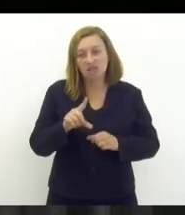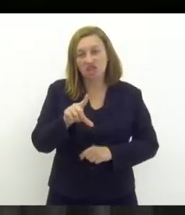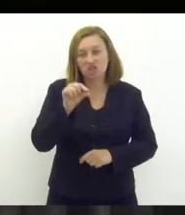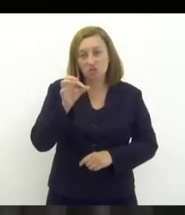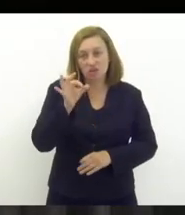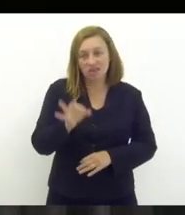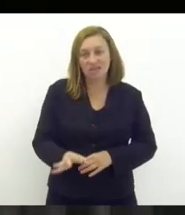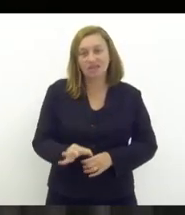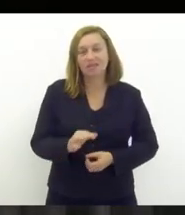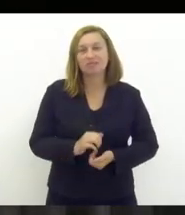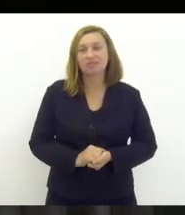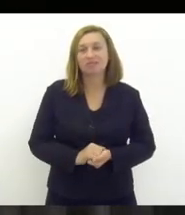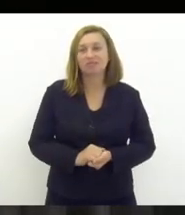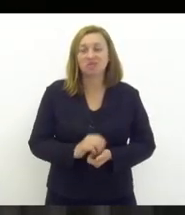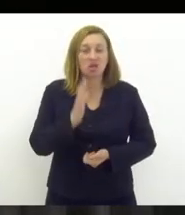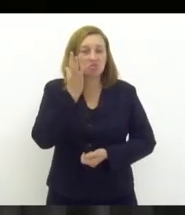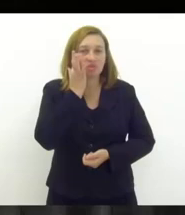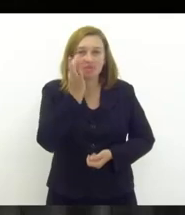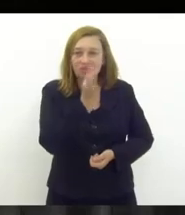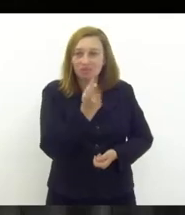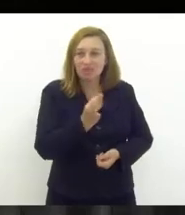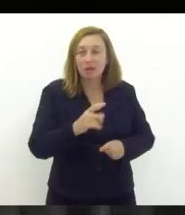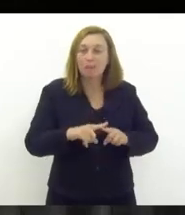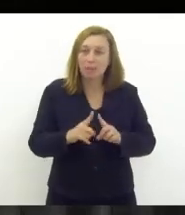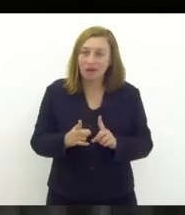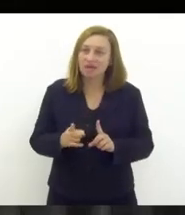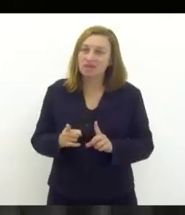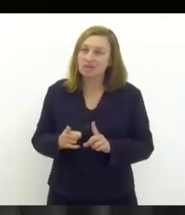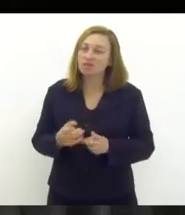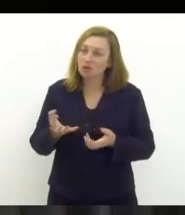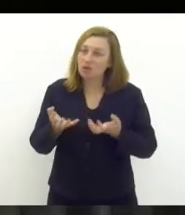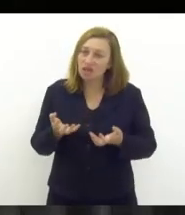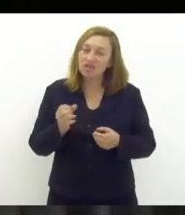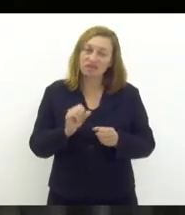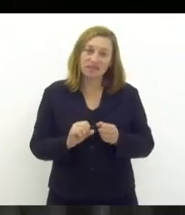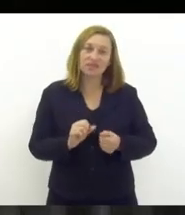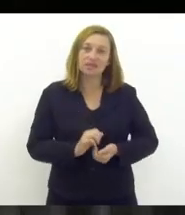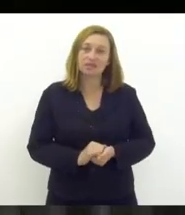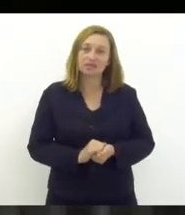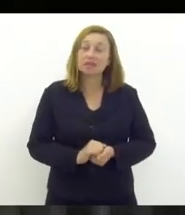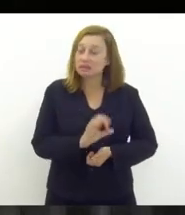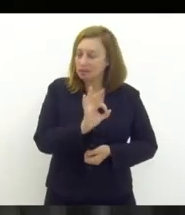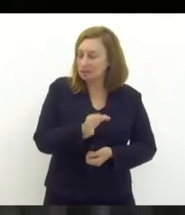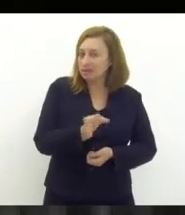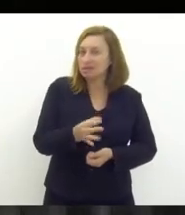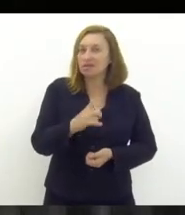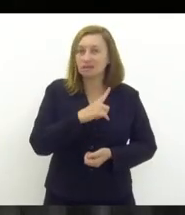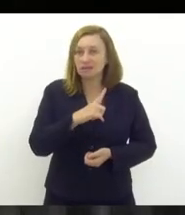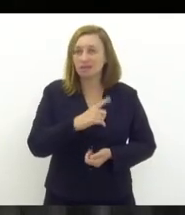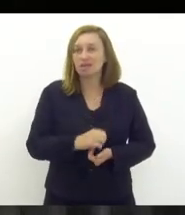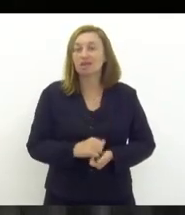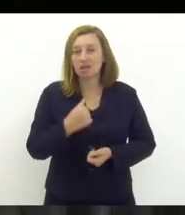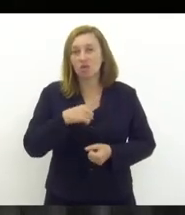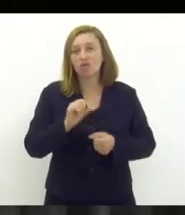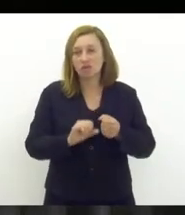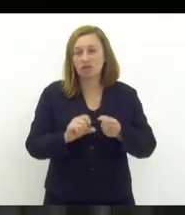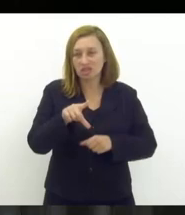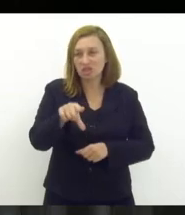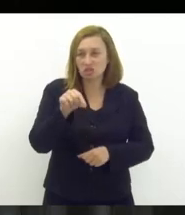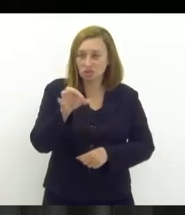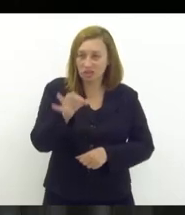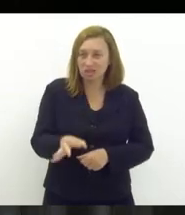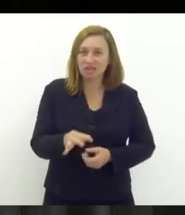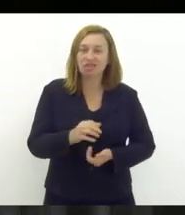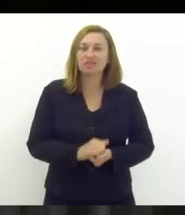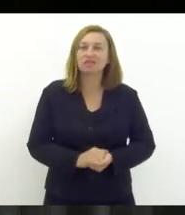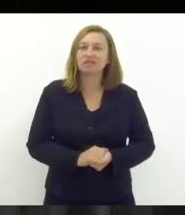certa eu não sabia mas era isso o que eu queria fazer e eu tenho certeza de que eu fiz a escolha que tinha que ser